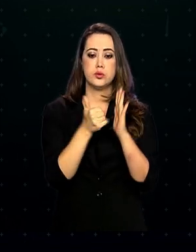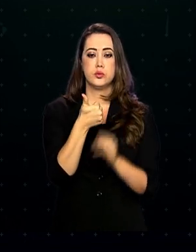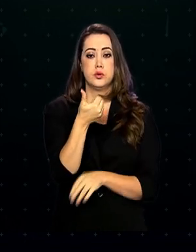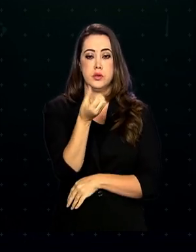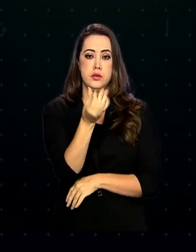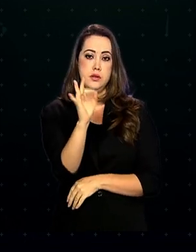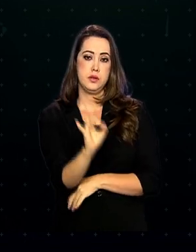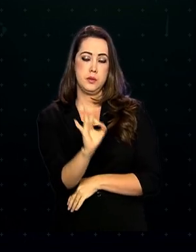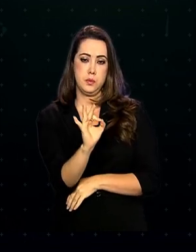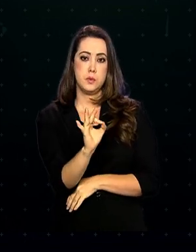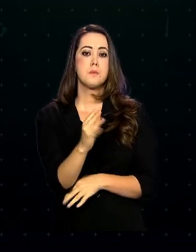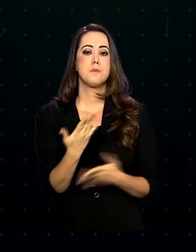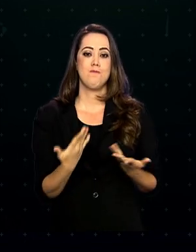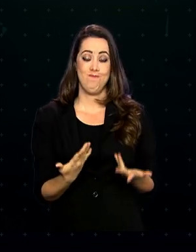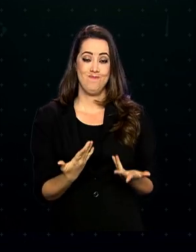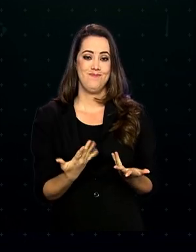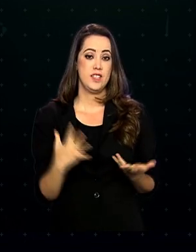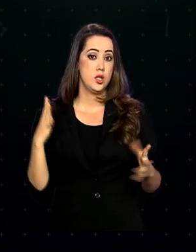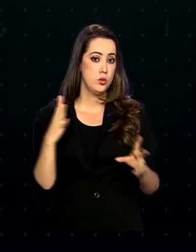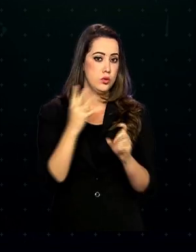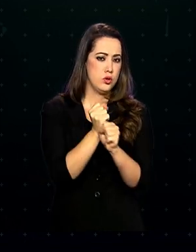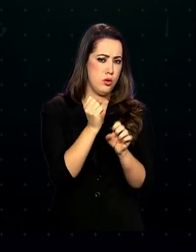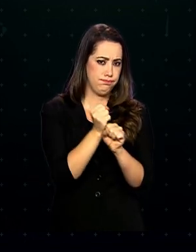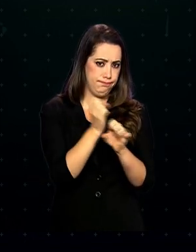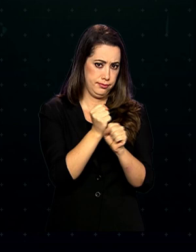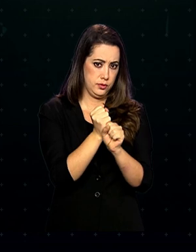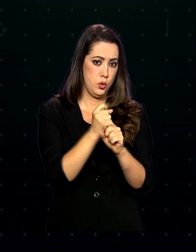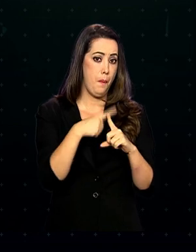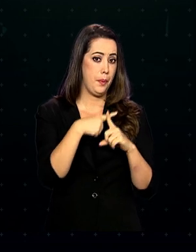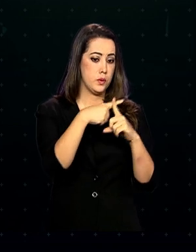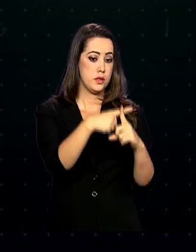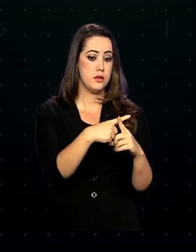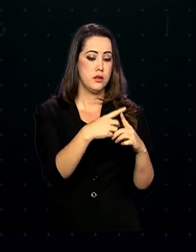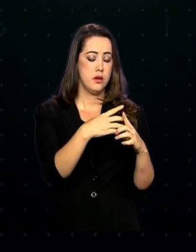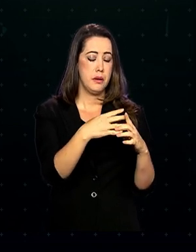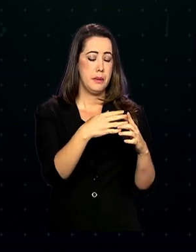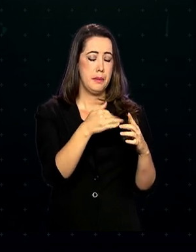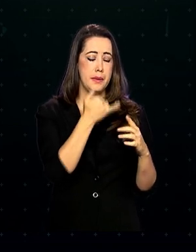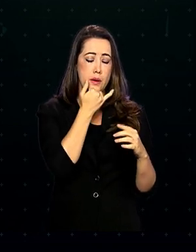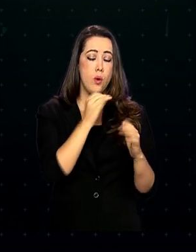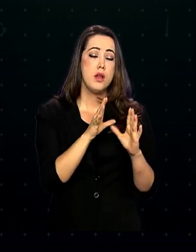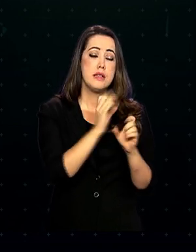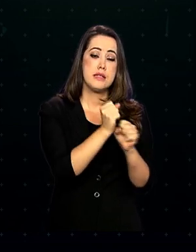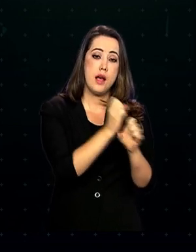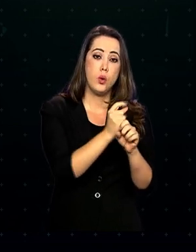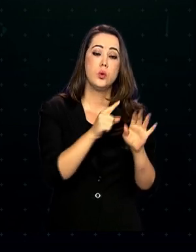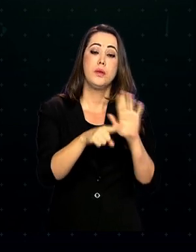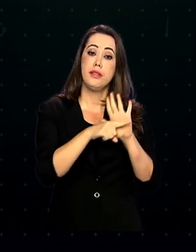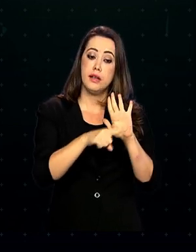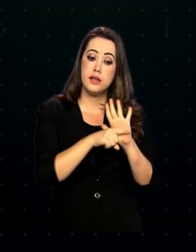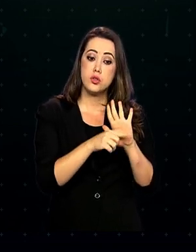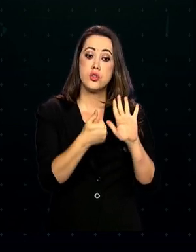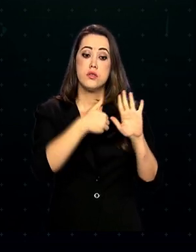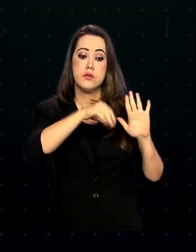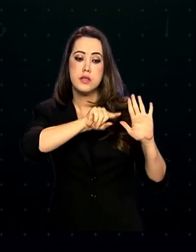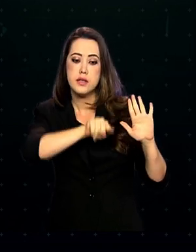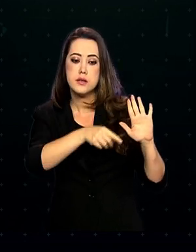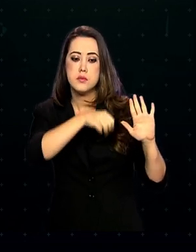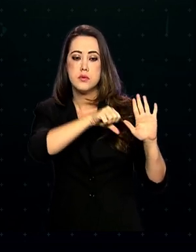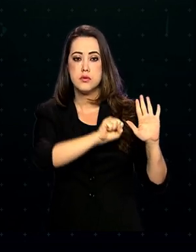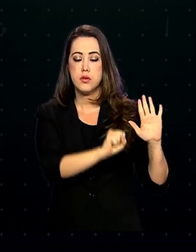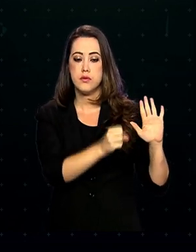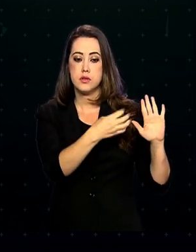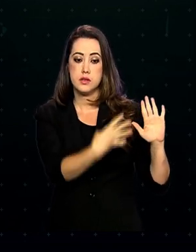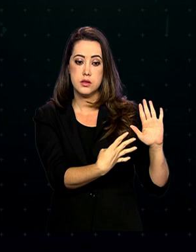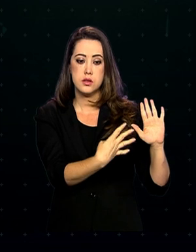anterior. Com isso, o saldo mensal de empregos formais em junho foi negativo de 10.984. Em